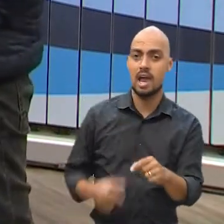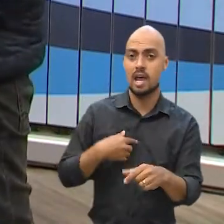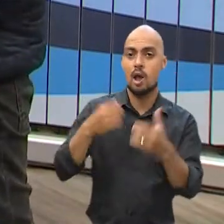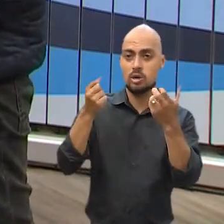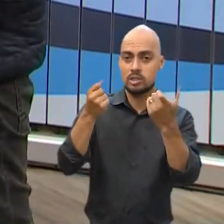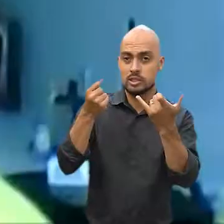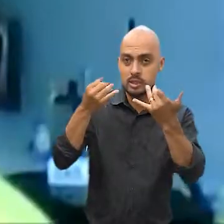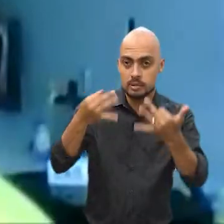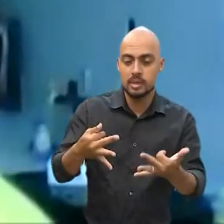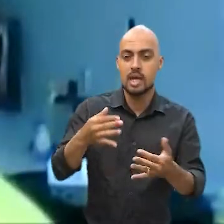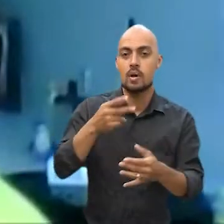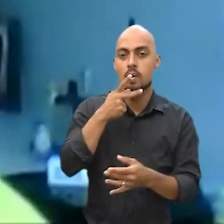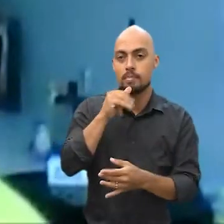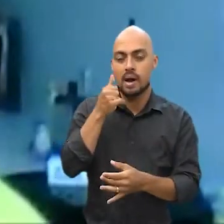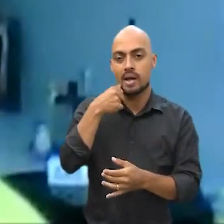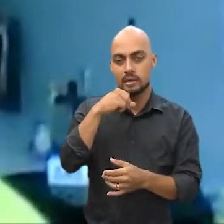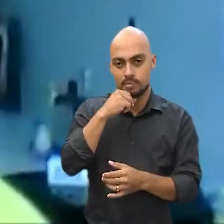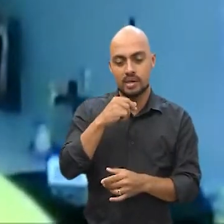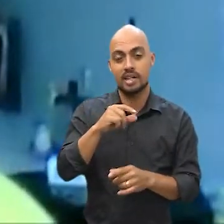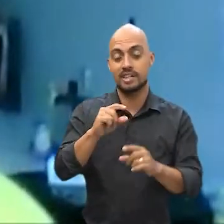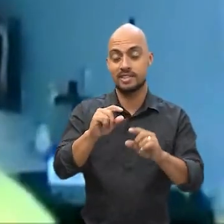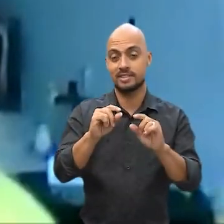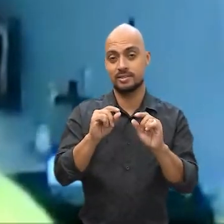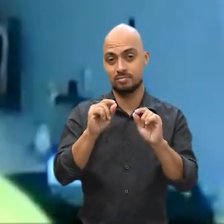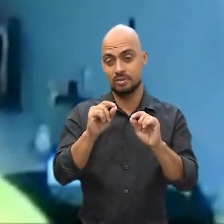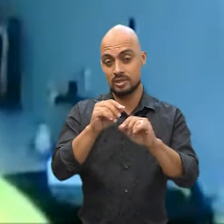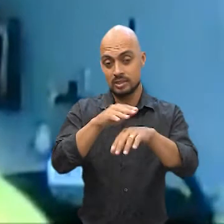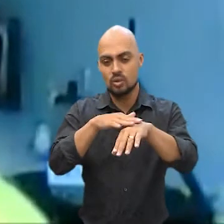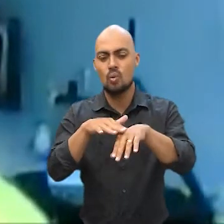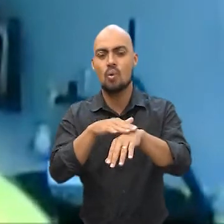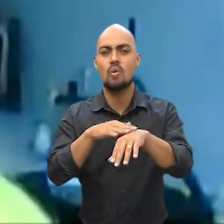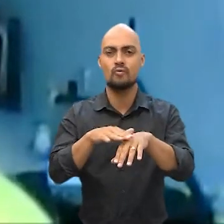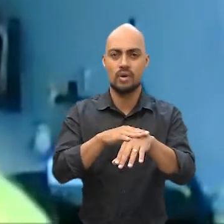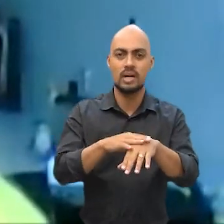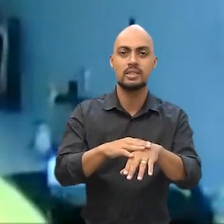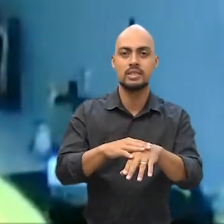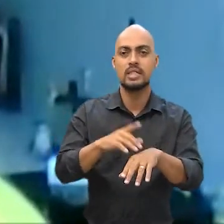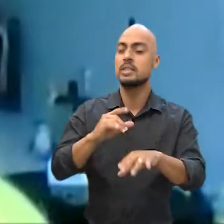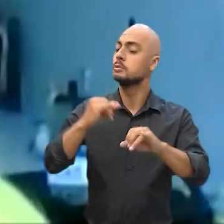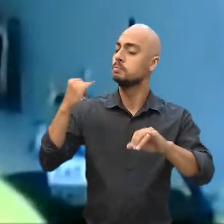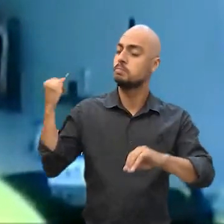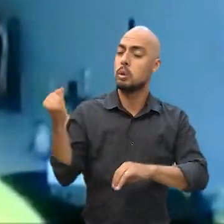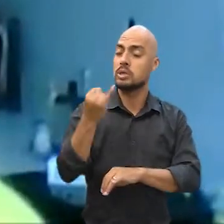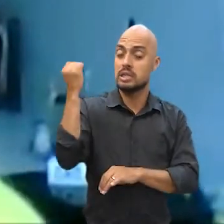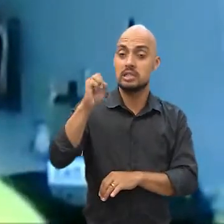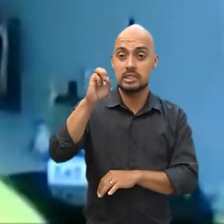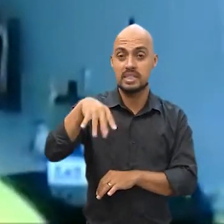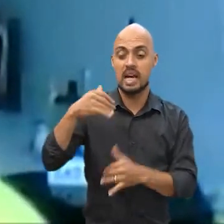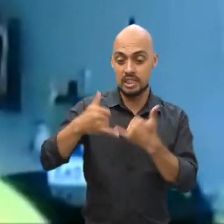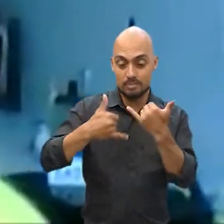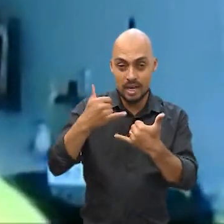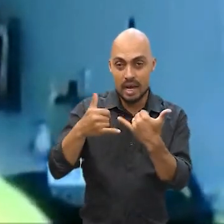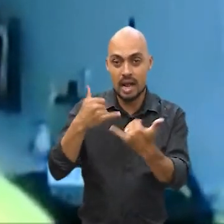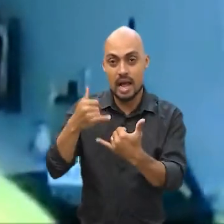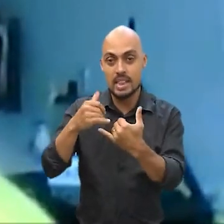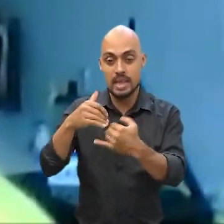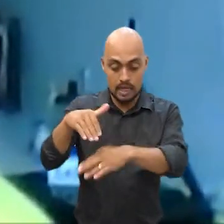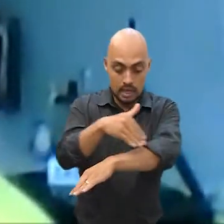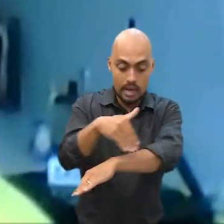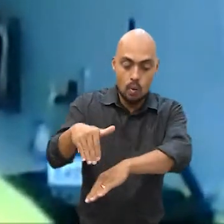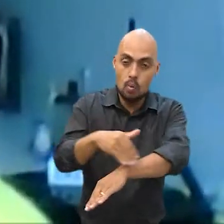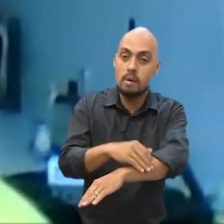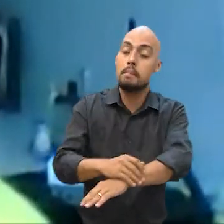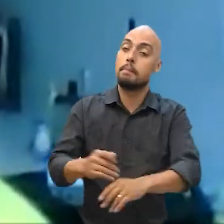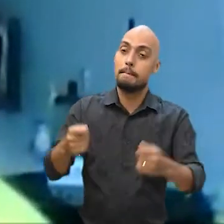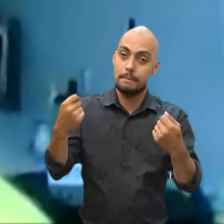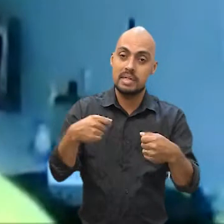falado demais com os pais dos meus alunos, inclusivos ou não, o quanto que é importante resgatar essas atividades fora de casa,